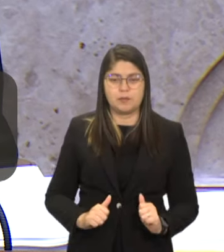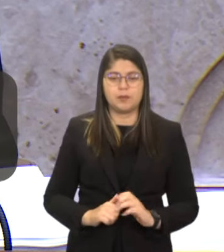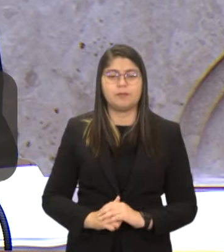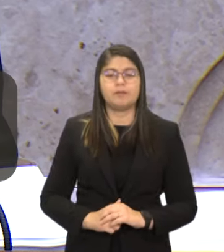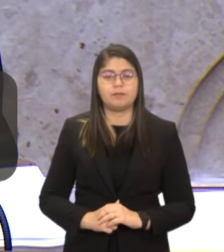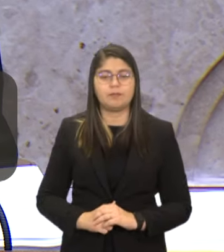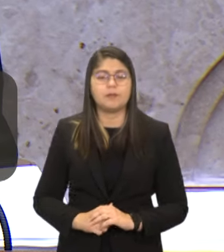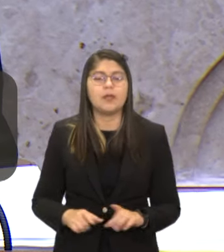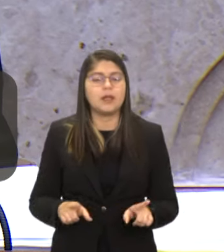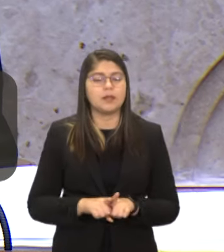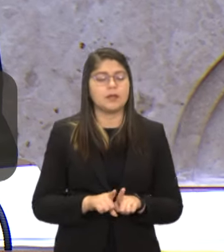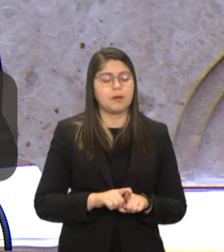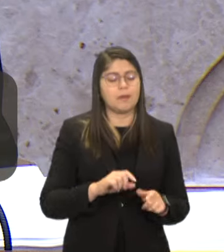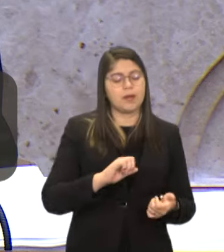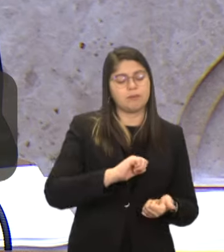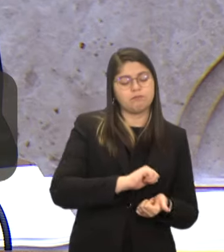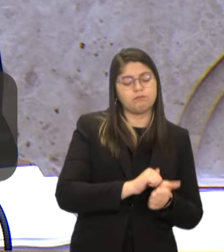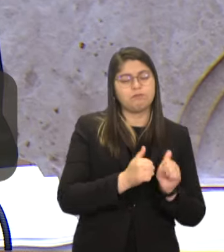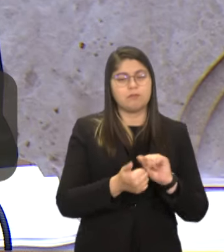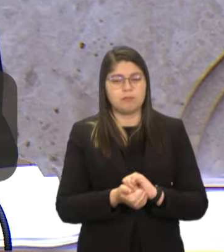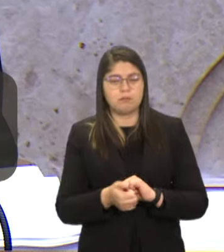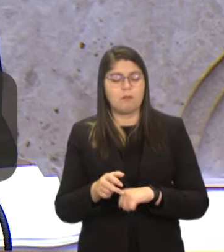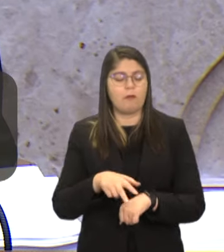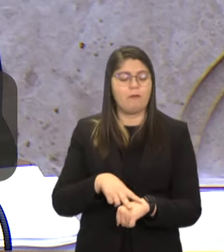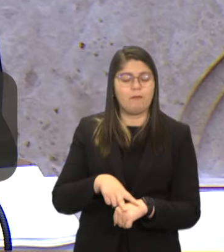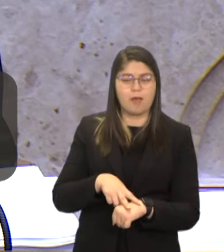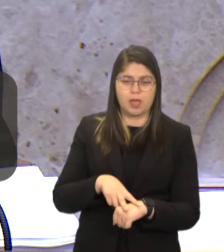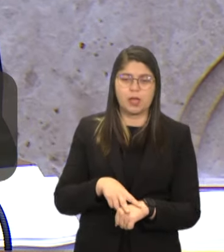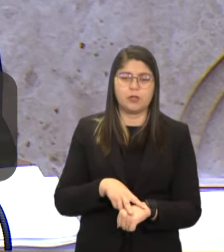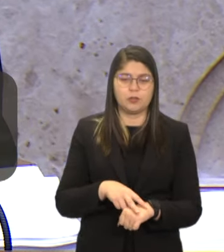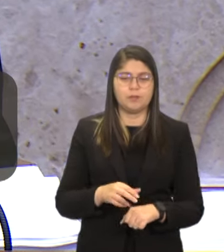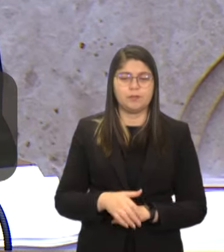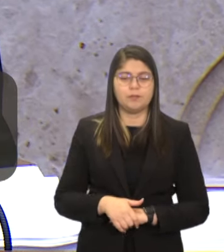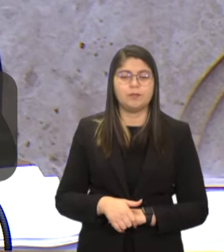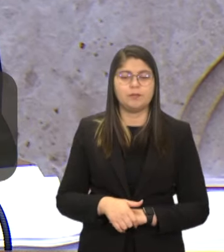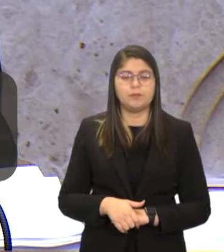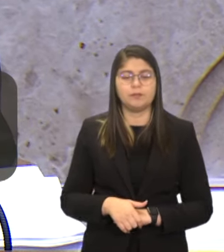uma transição verde, que é especialmente